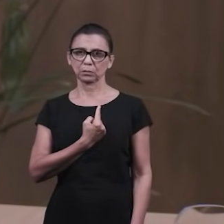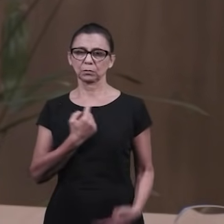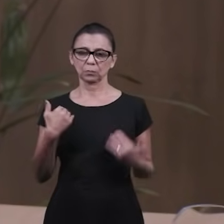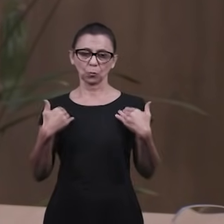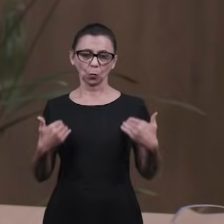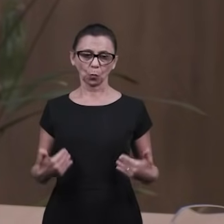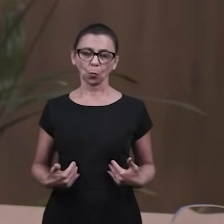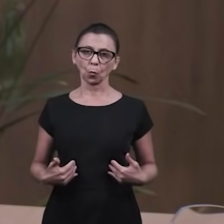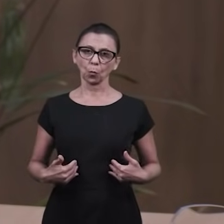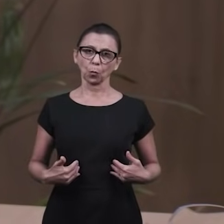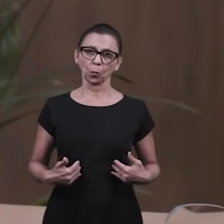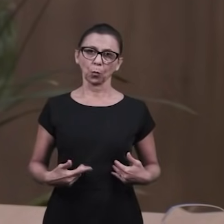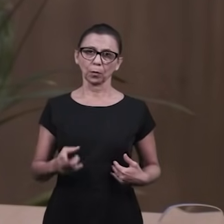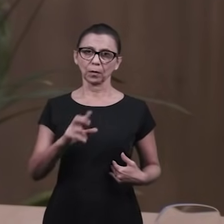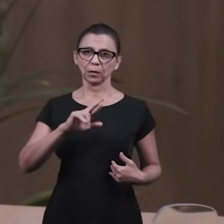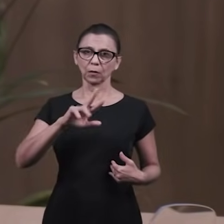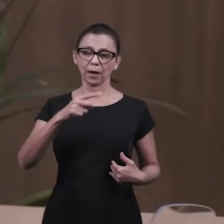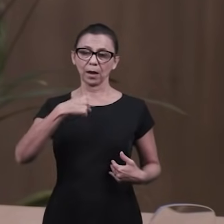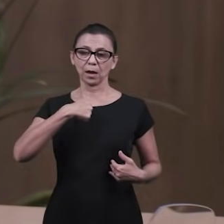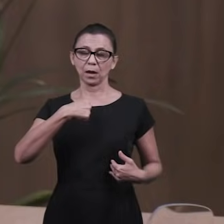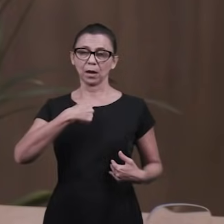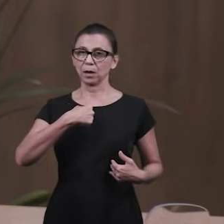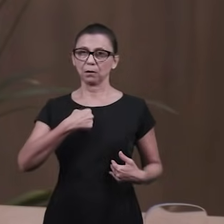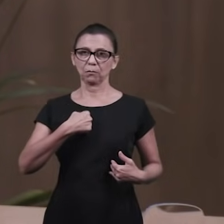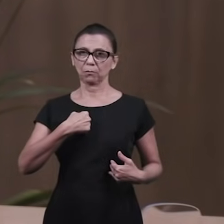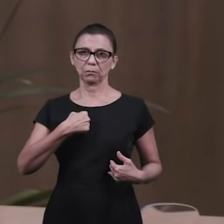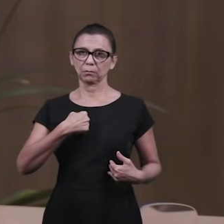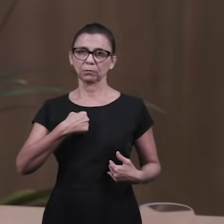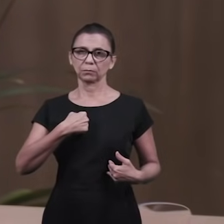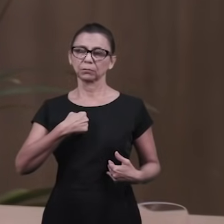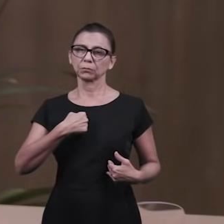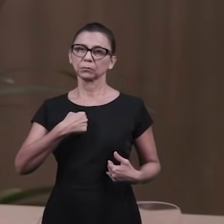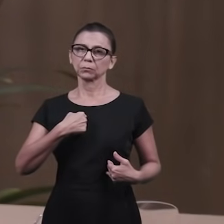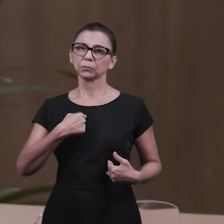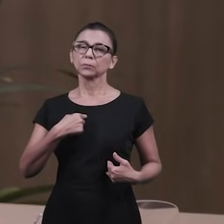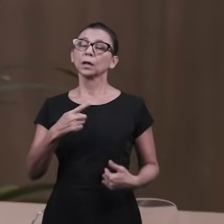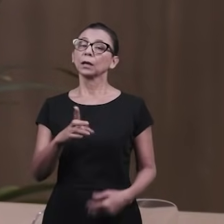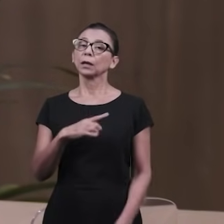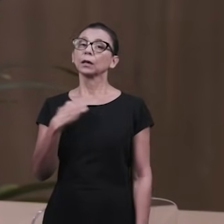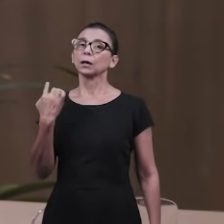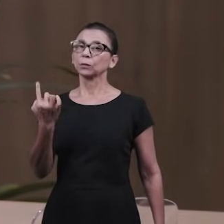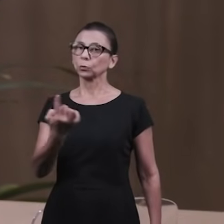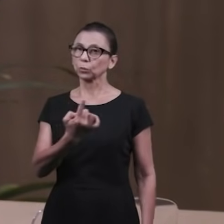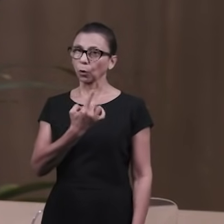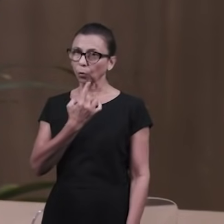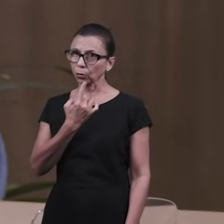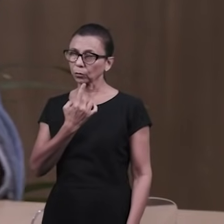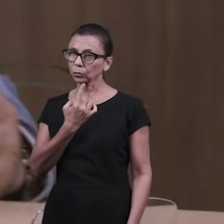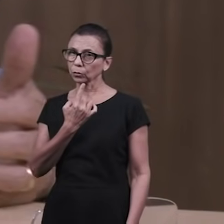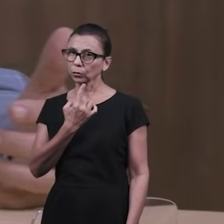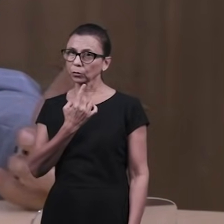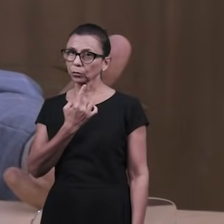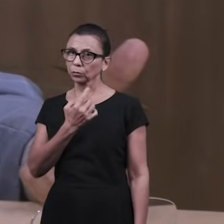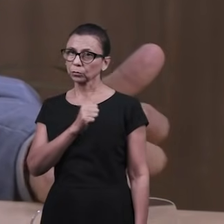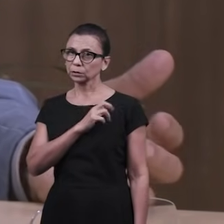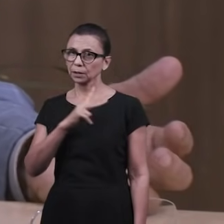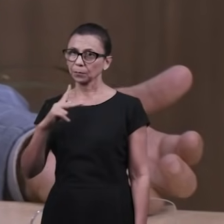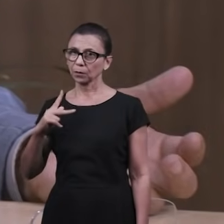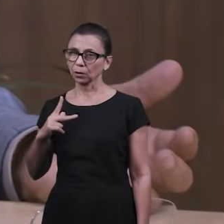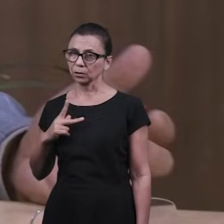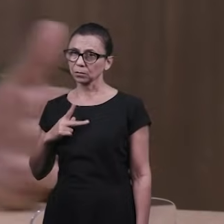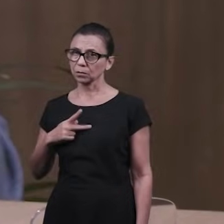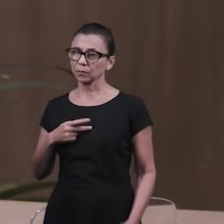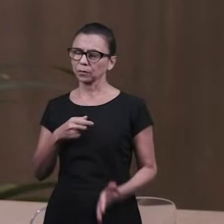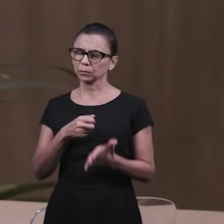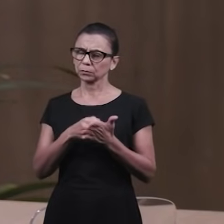agora é corpo, nós, não é eu. Entendeu? Então, quanto a nós, perseveraremos